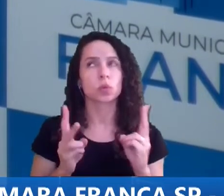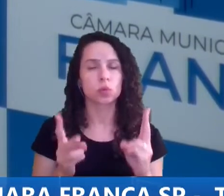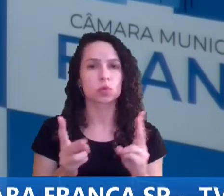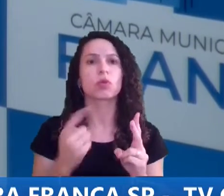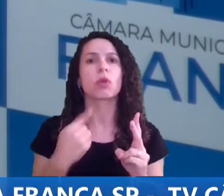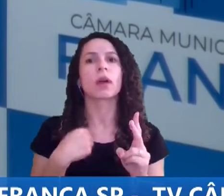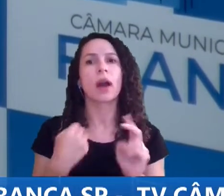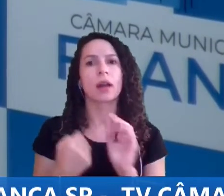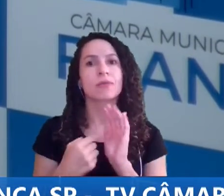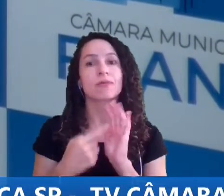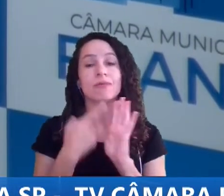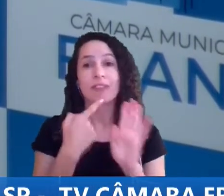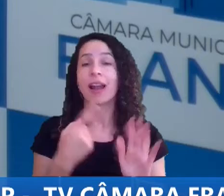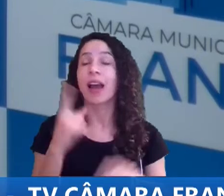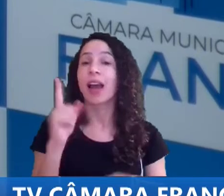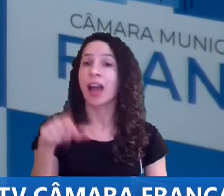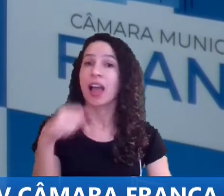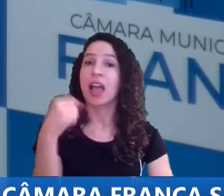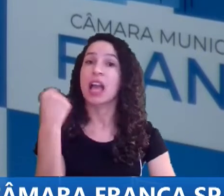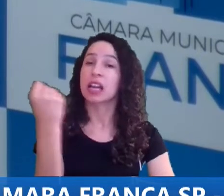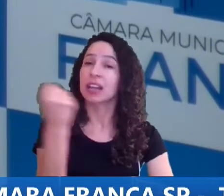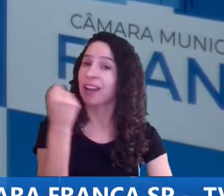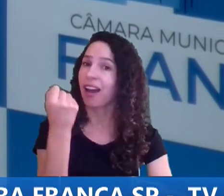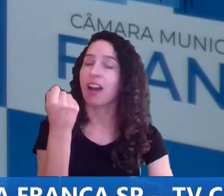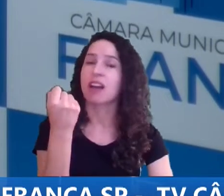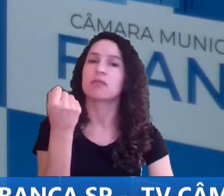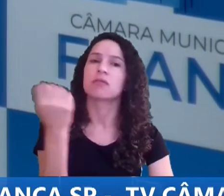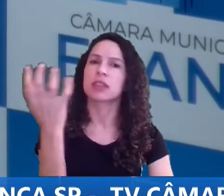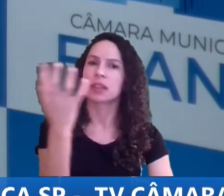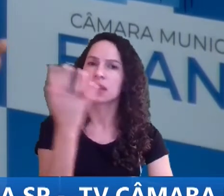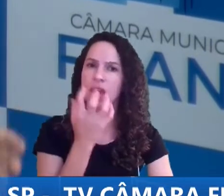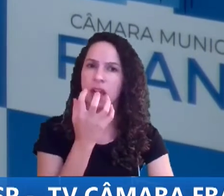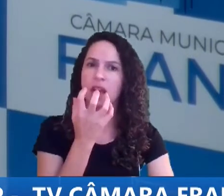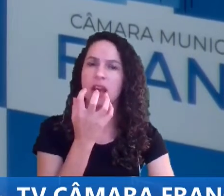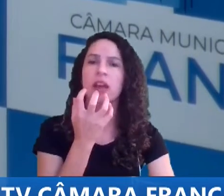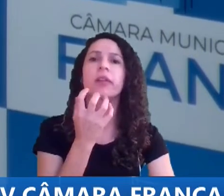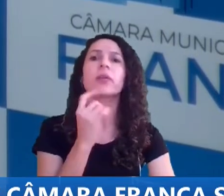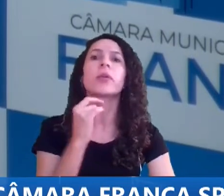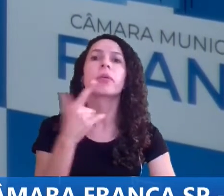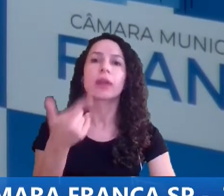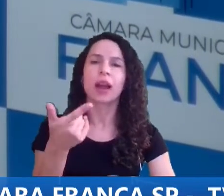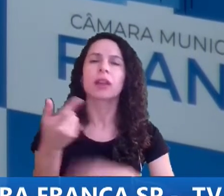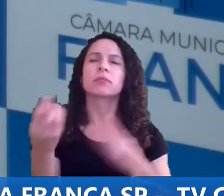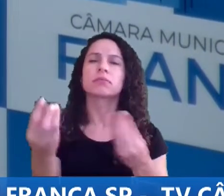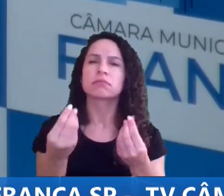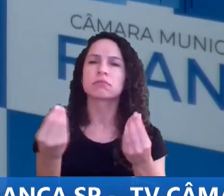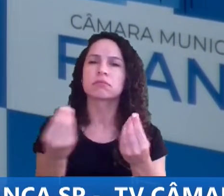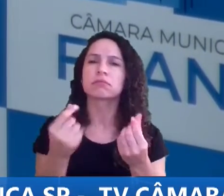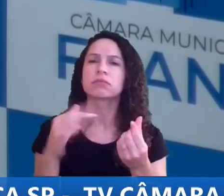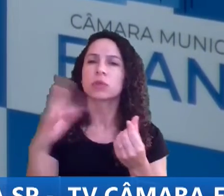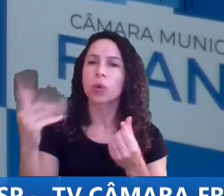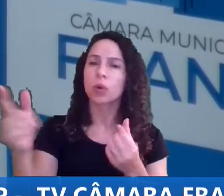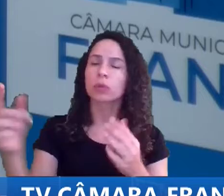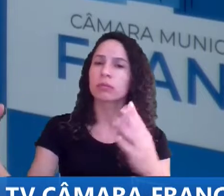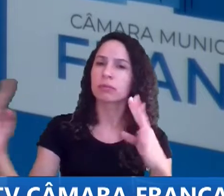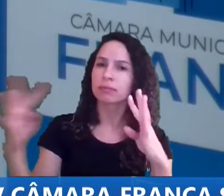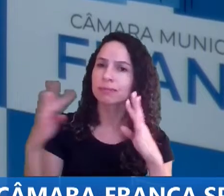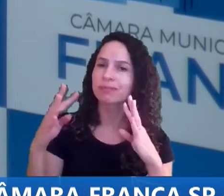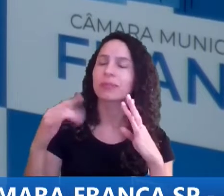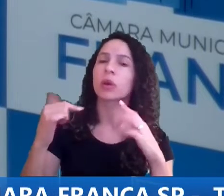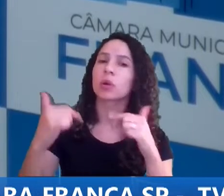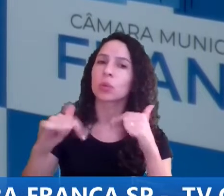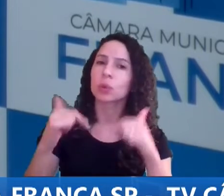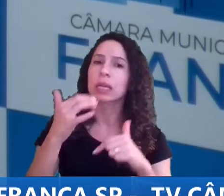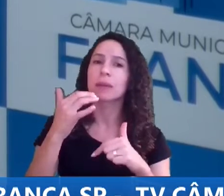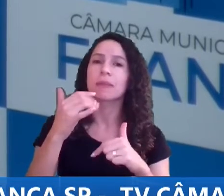a gravidade, a seriedade da situação, né, e trazer a sensibilidade aqui de Vossas Excelências quanto à questão do trabalho